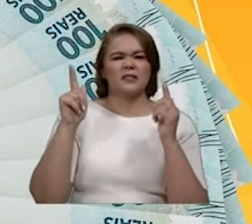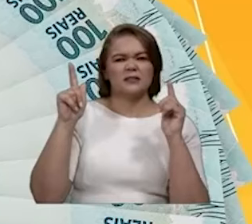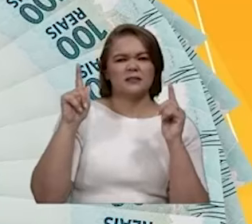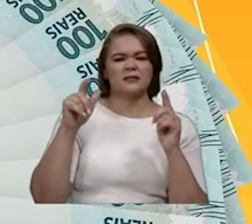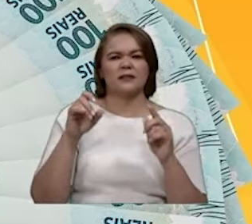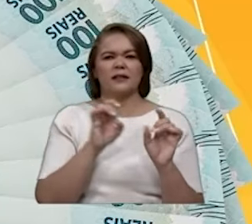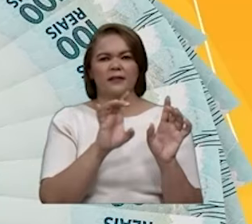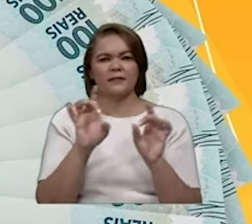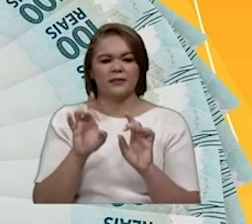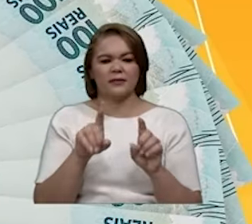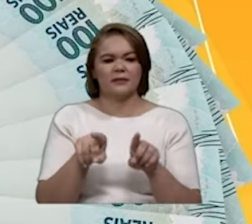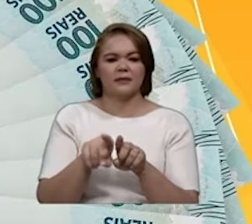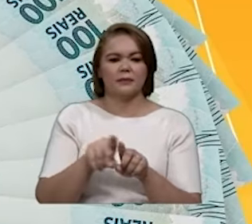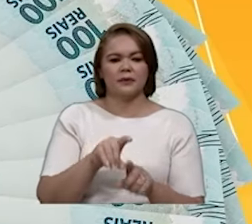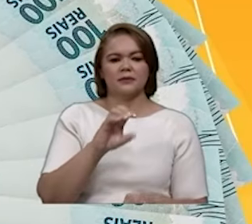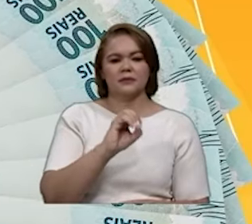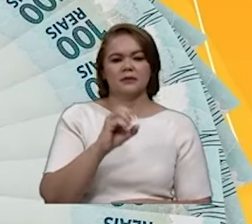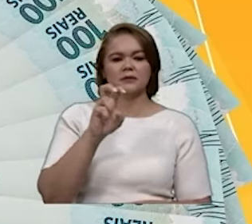promotor.